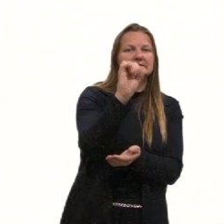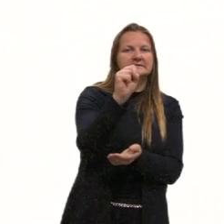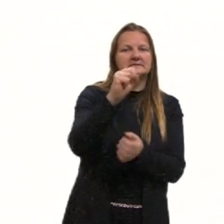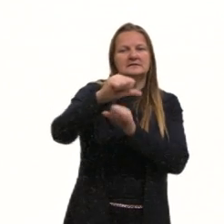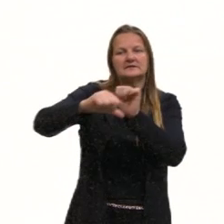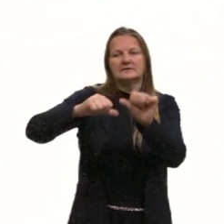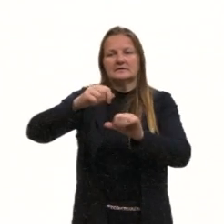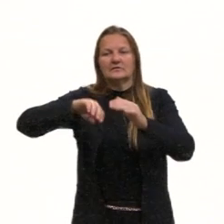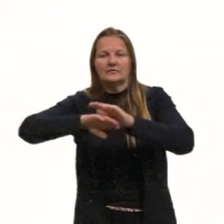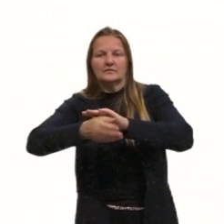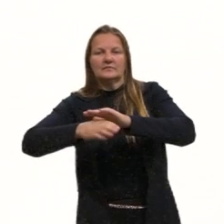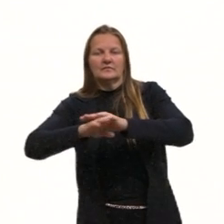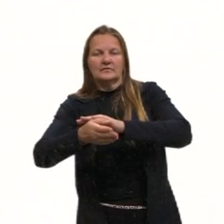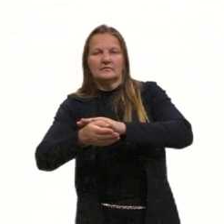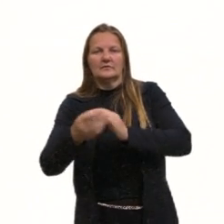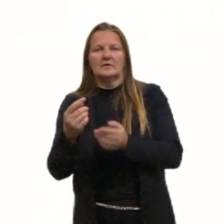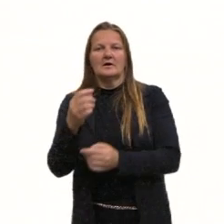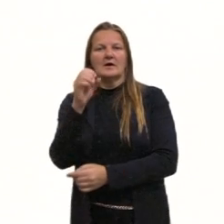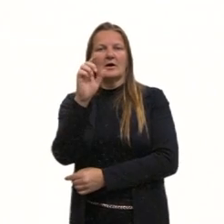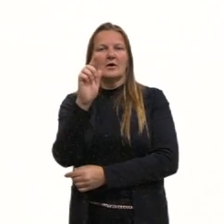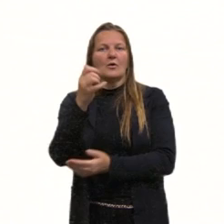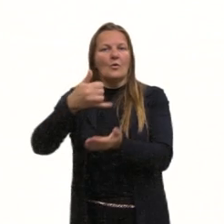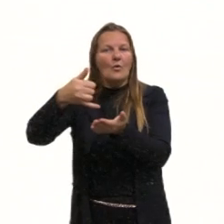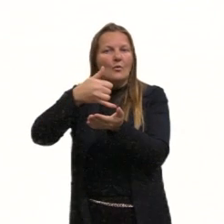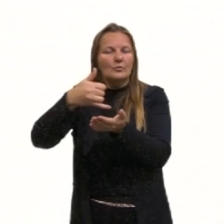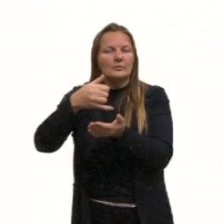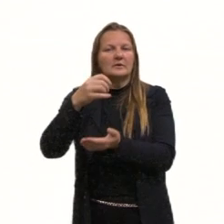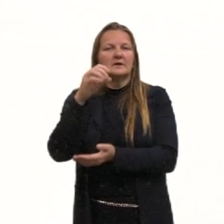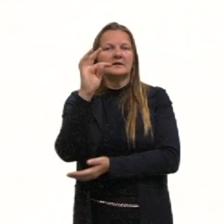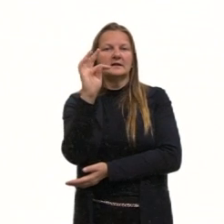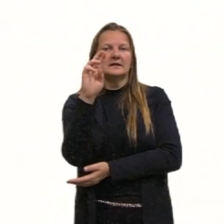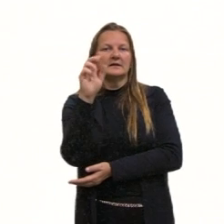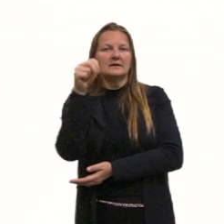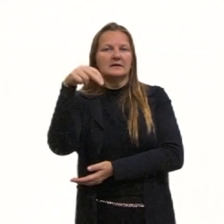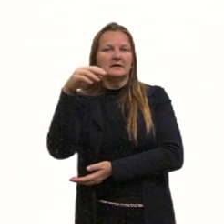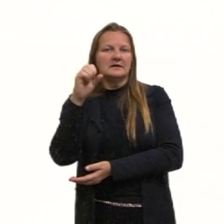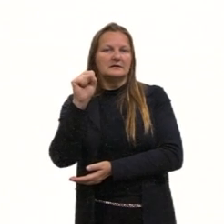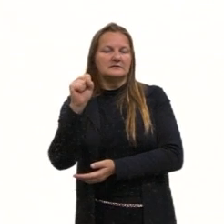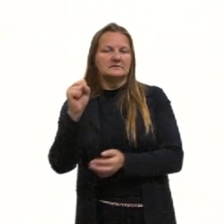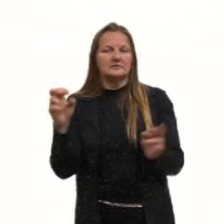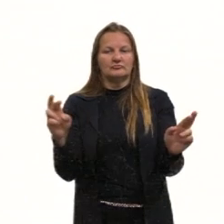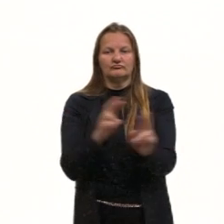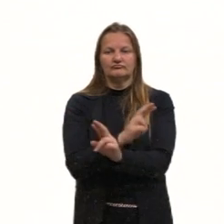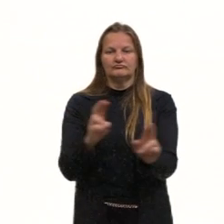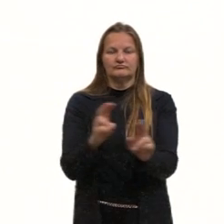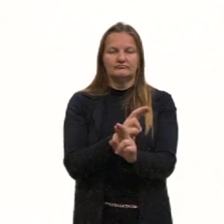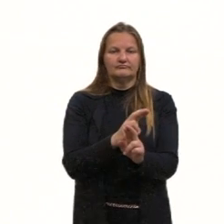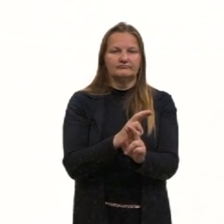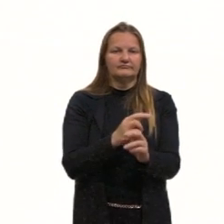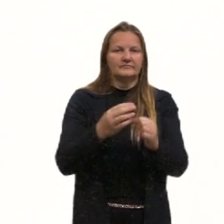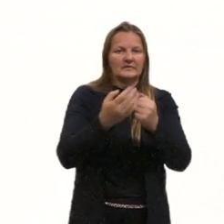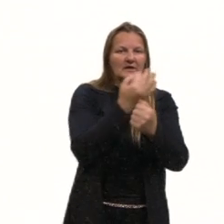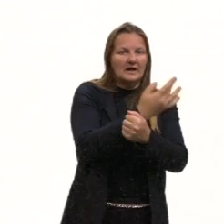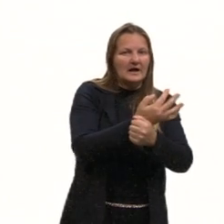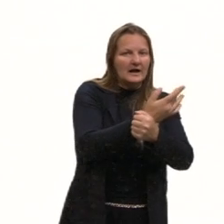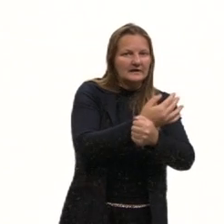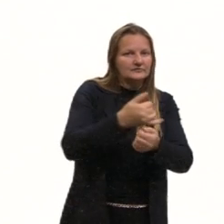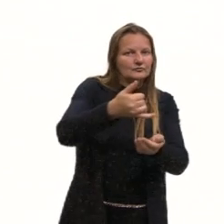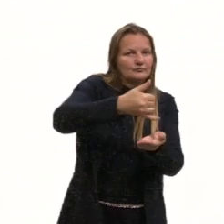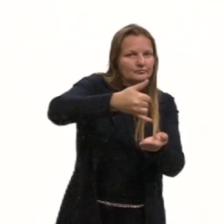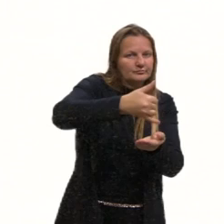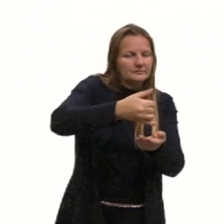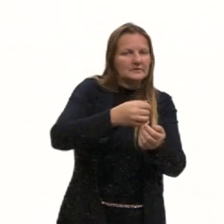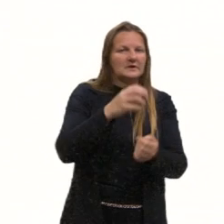diversos estudos tem sugerido uma relação direta entre ácidos graxos trans as gorduras trans